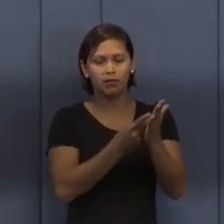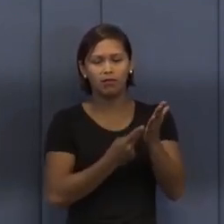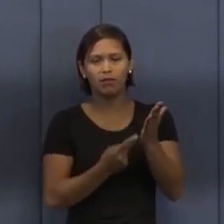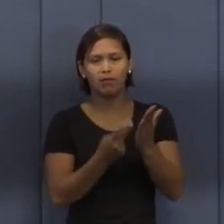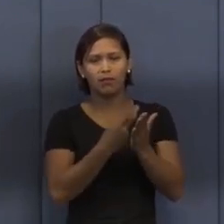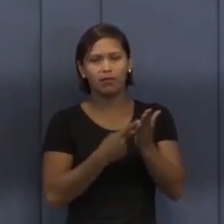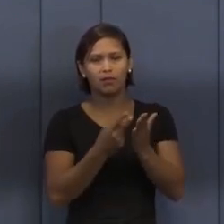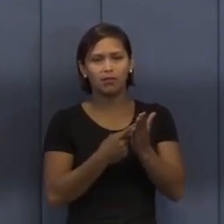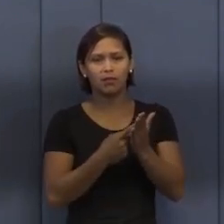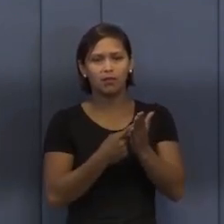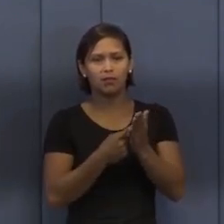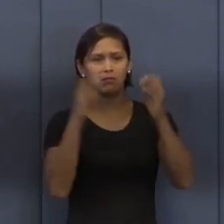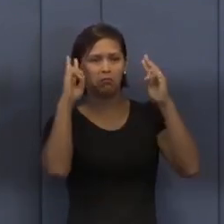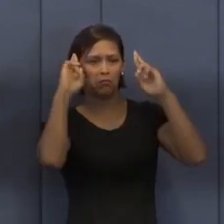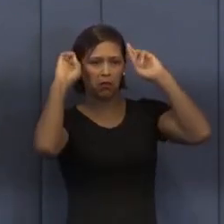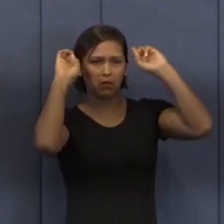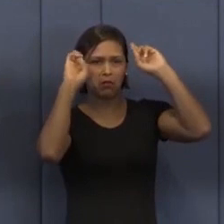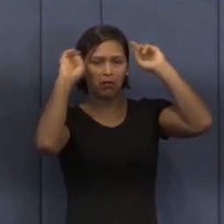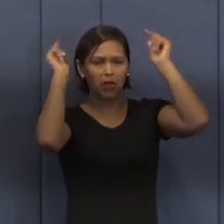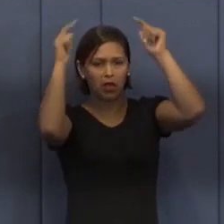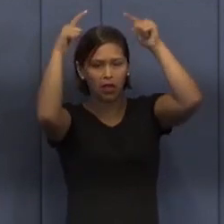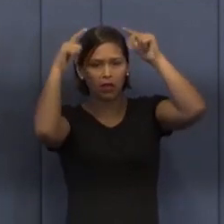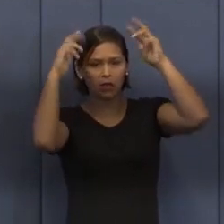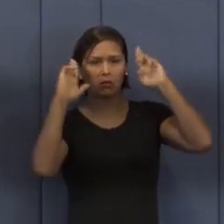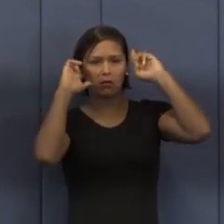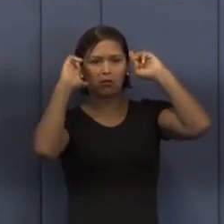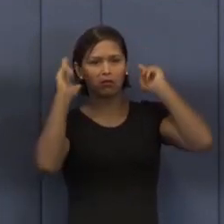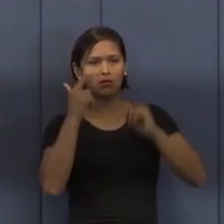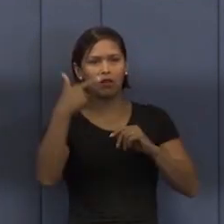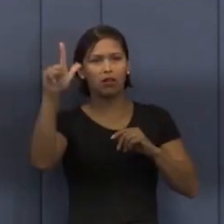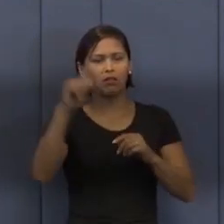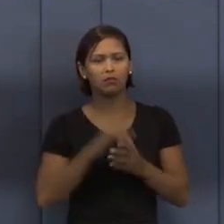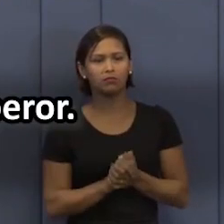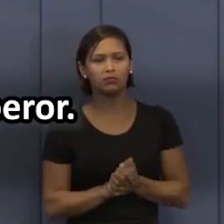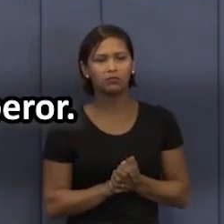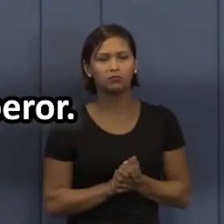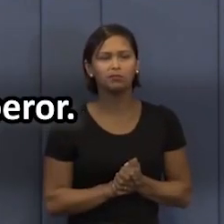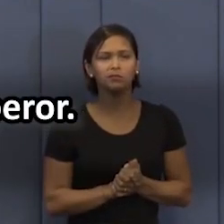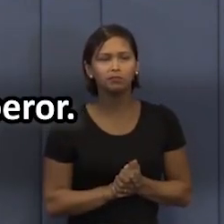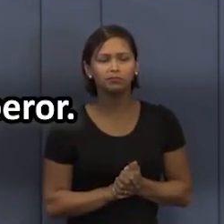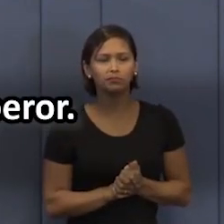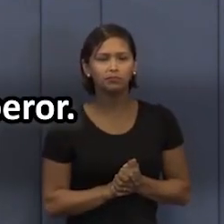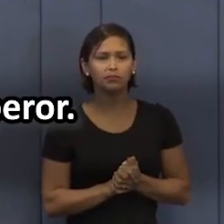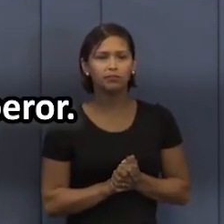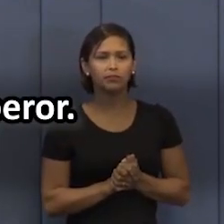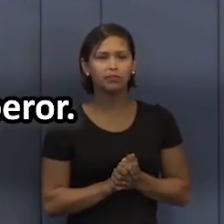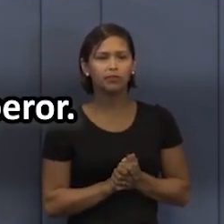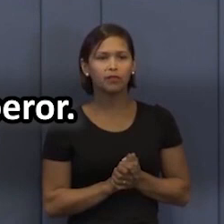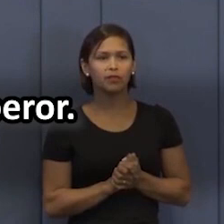é desenhado na forma de César, né? Ele está com coroa César, tá como se fosse um imperador romano, e